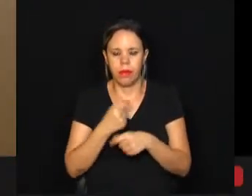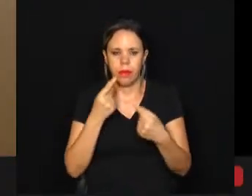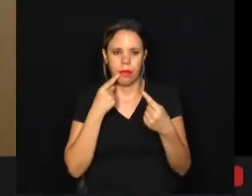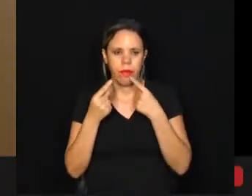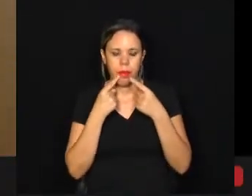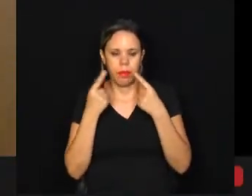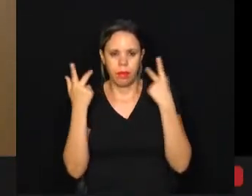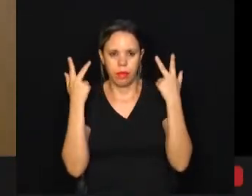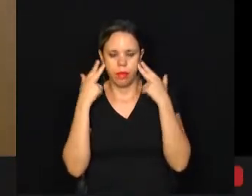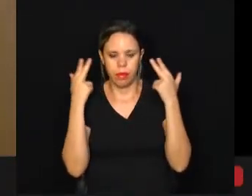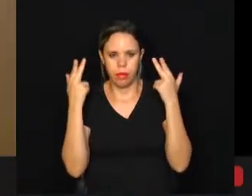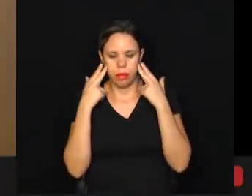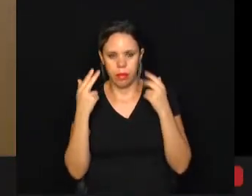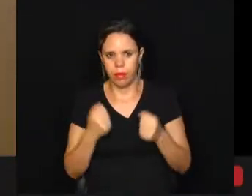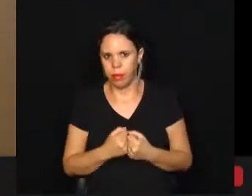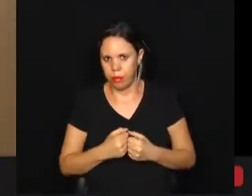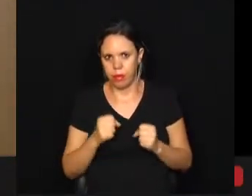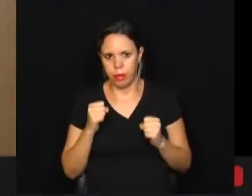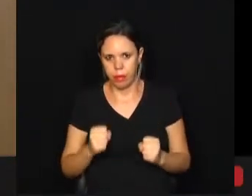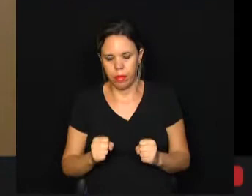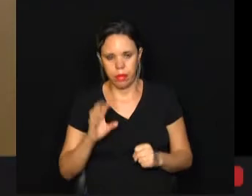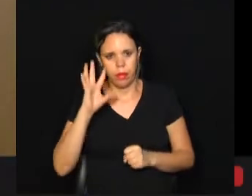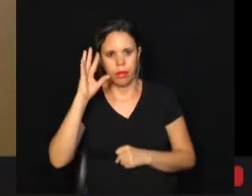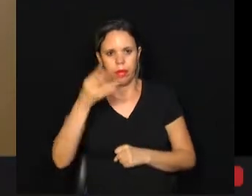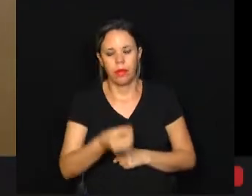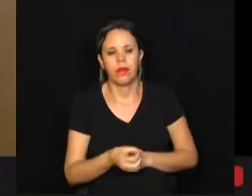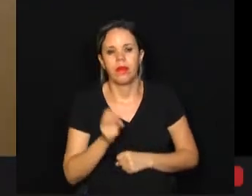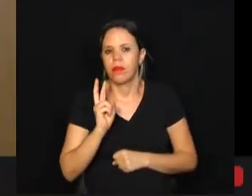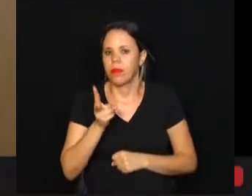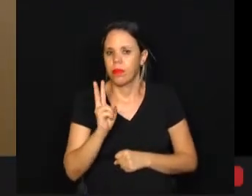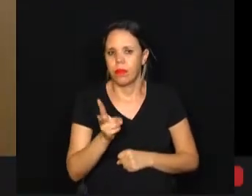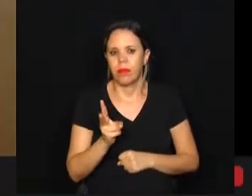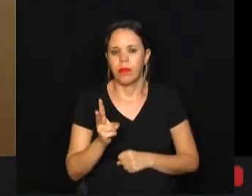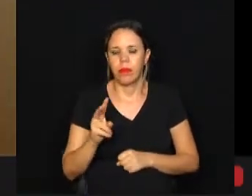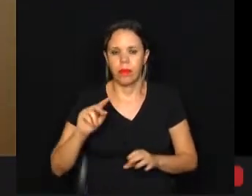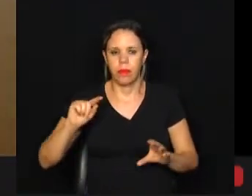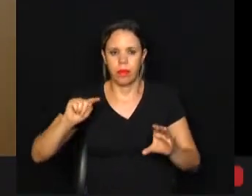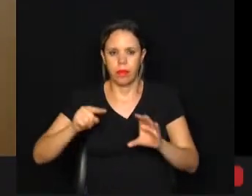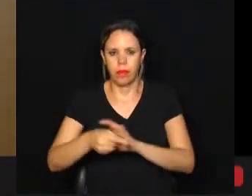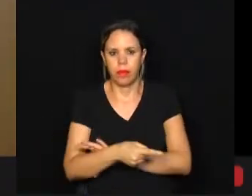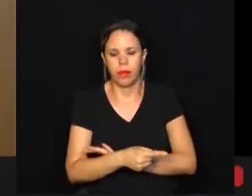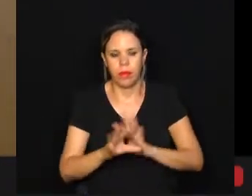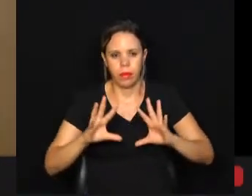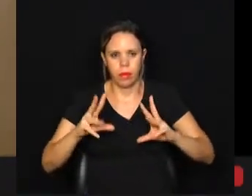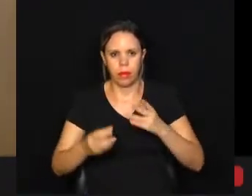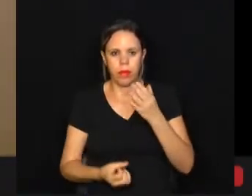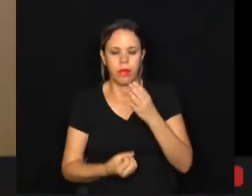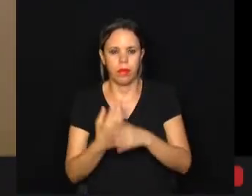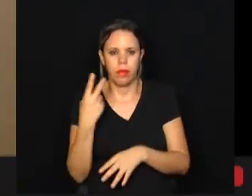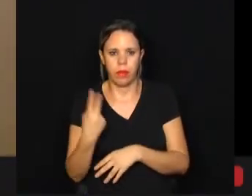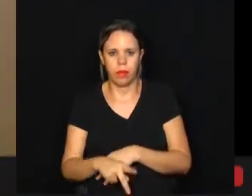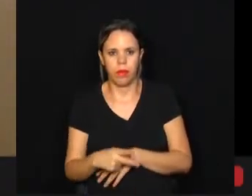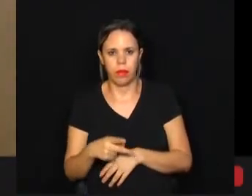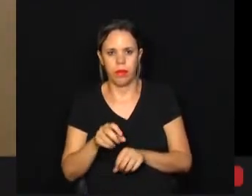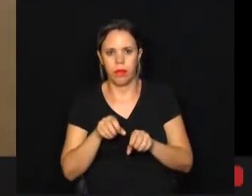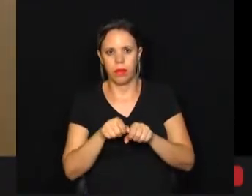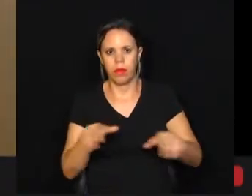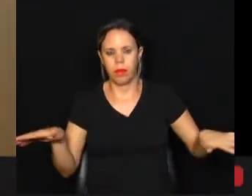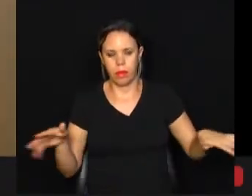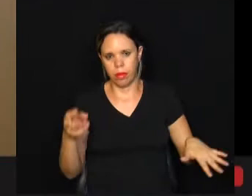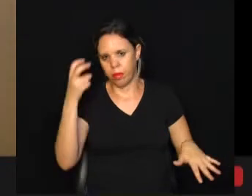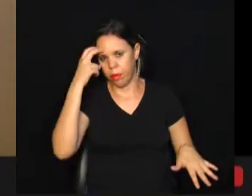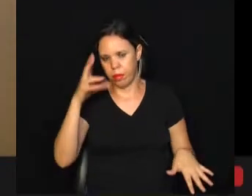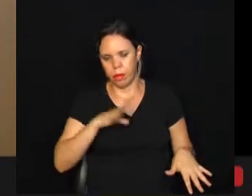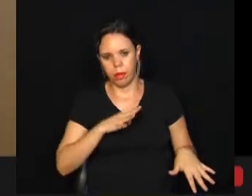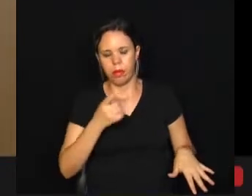comum, para poder compreender sempre mais profundamente, em toda a sua raiz, a distribuição da cultura na